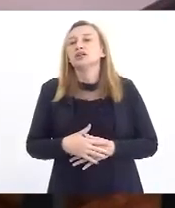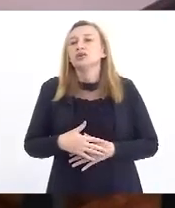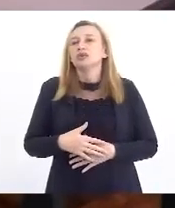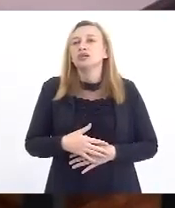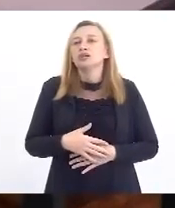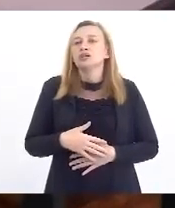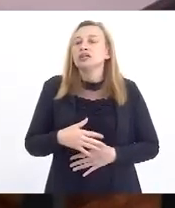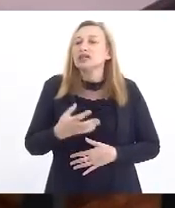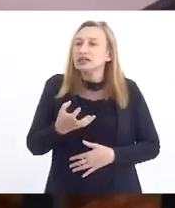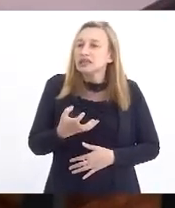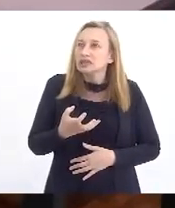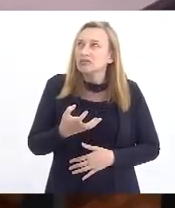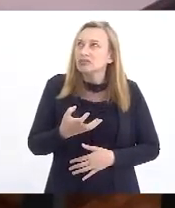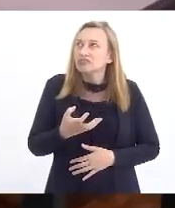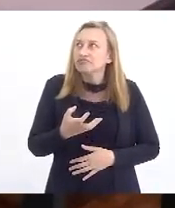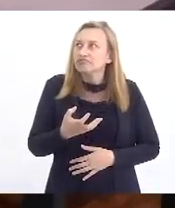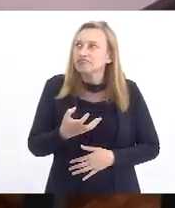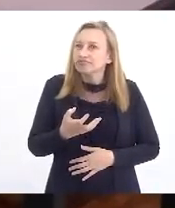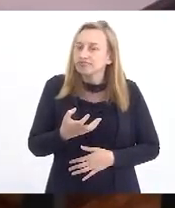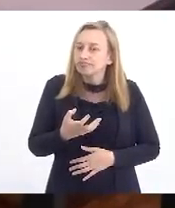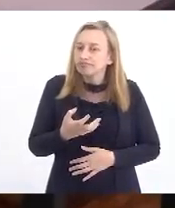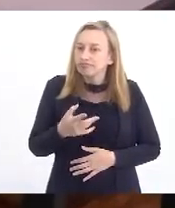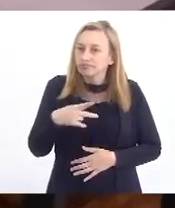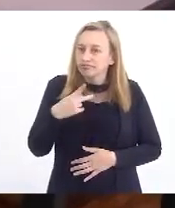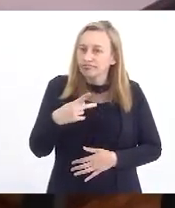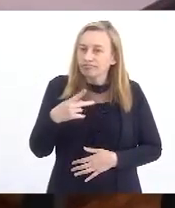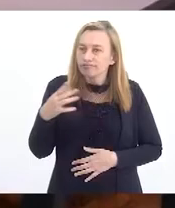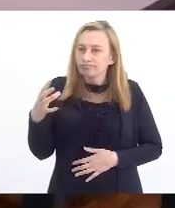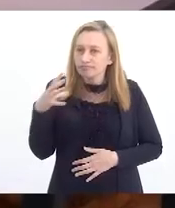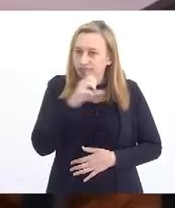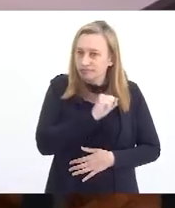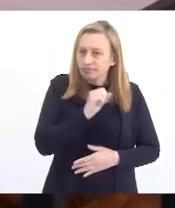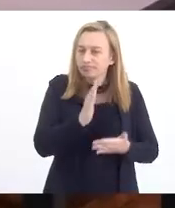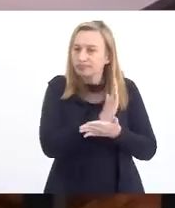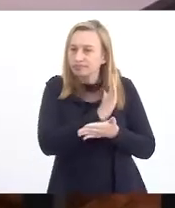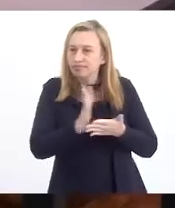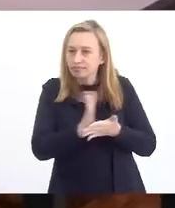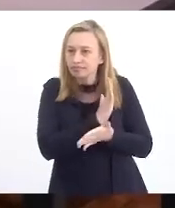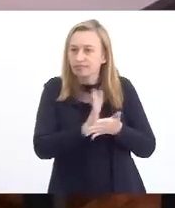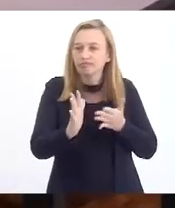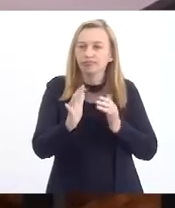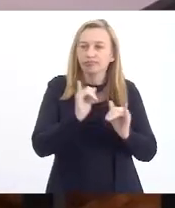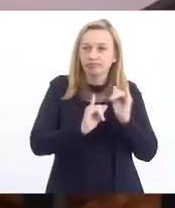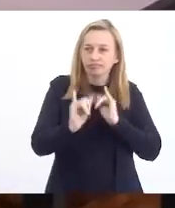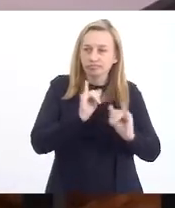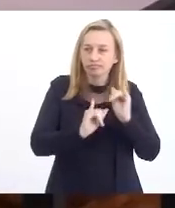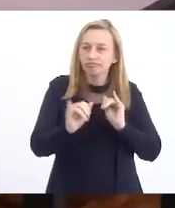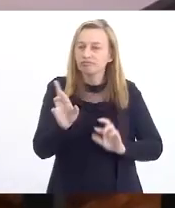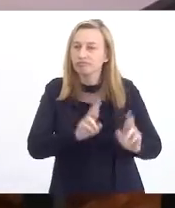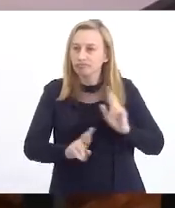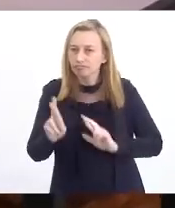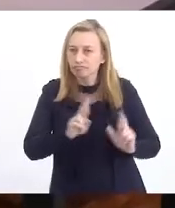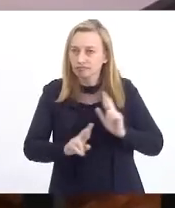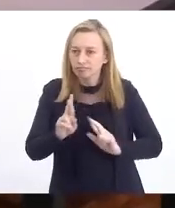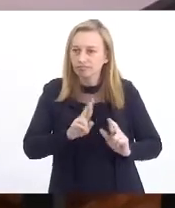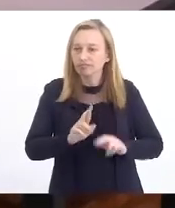Nós queríamos passar, para ser mais rápida, né, algumas demandas, né, que nós temos com relação